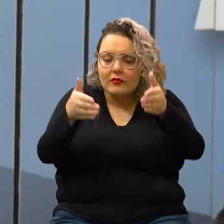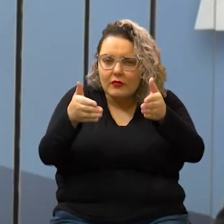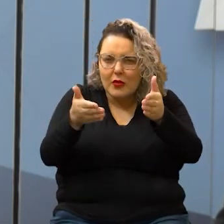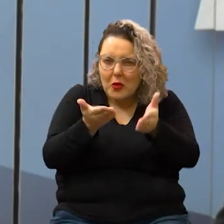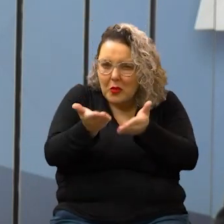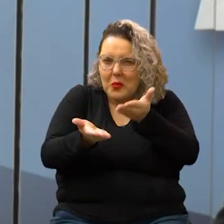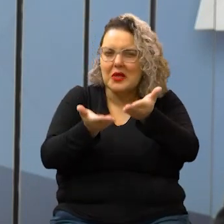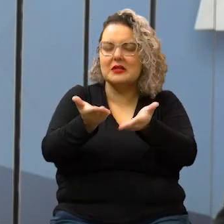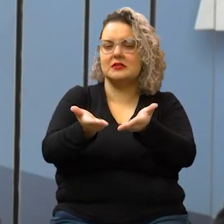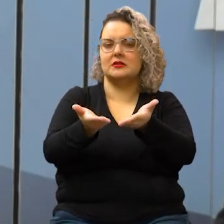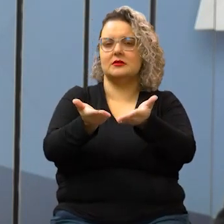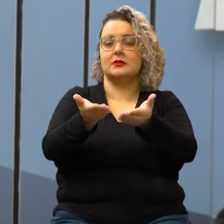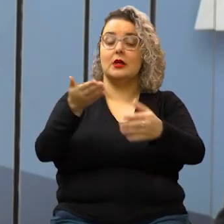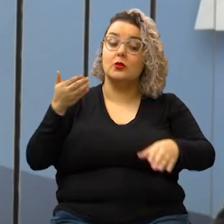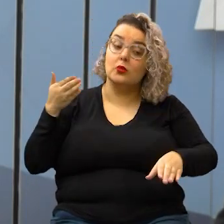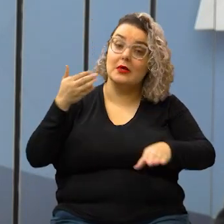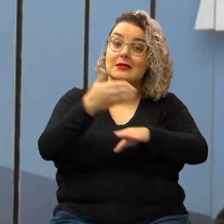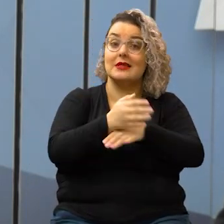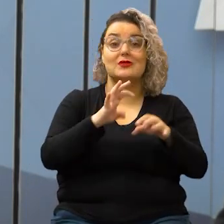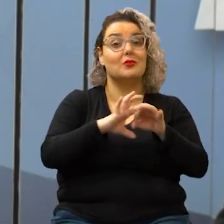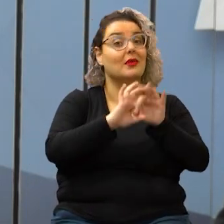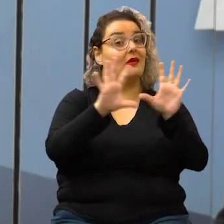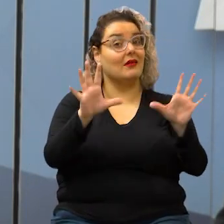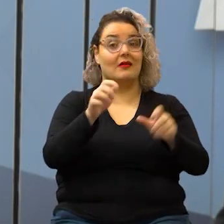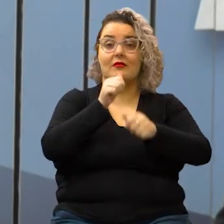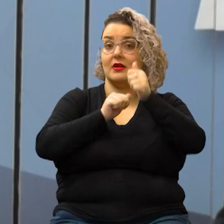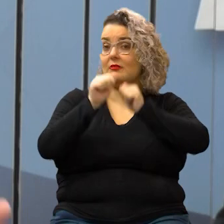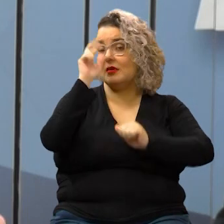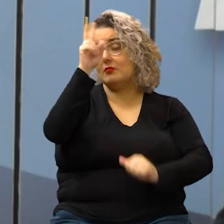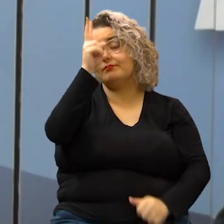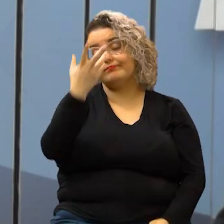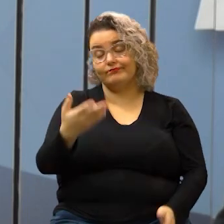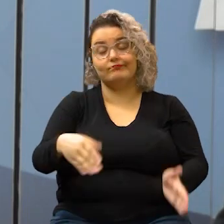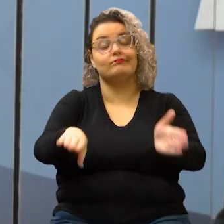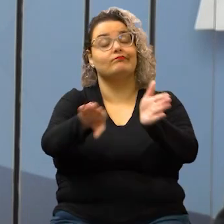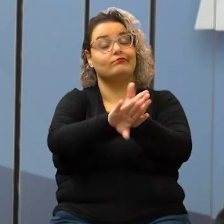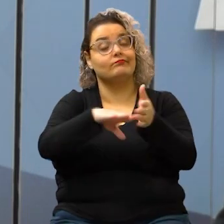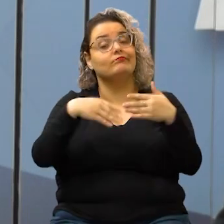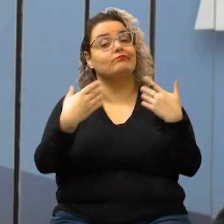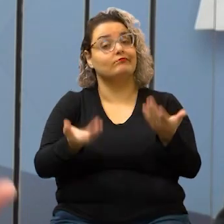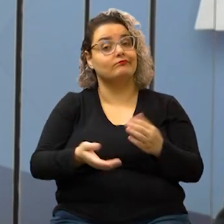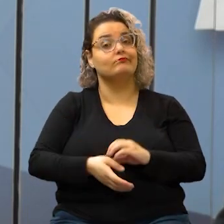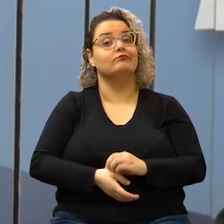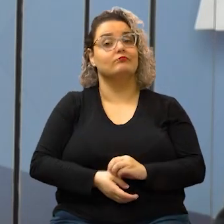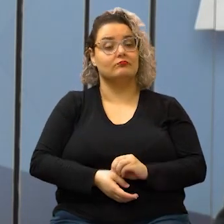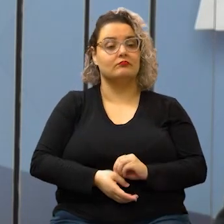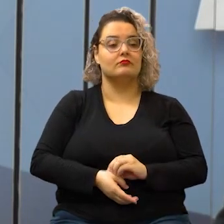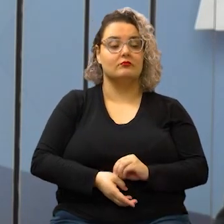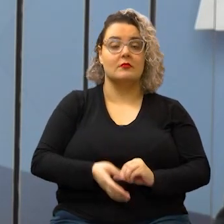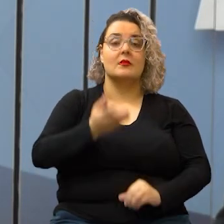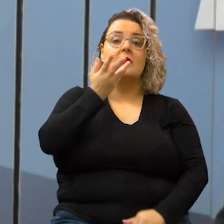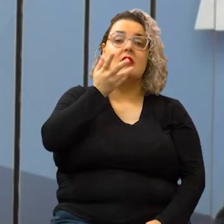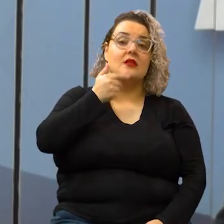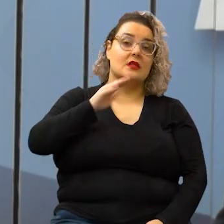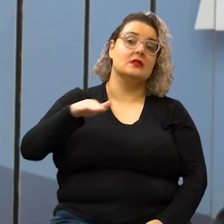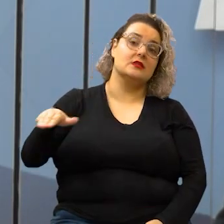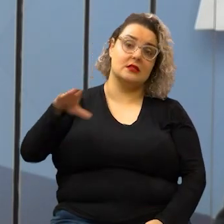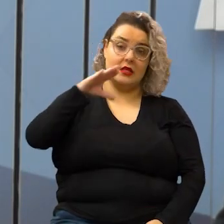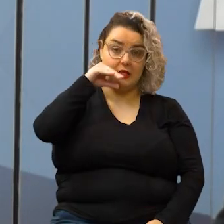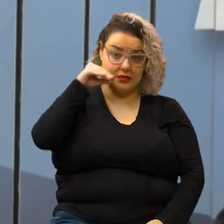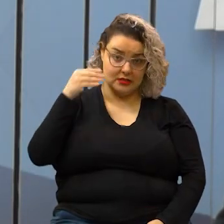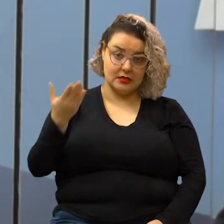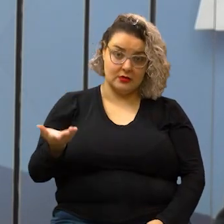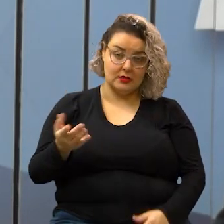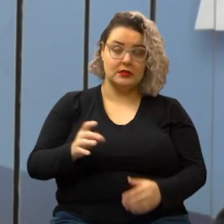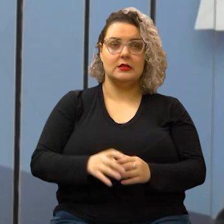do acesso às bebidas alcoólicas que acabam chegando aí às crianças e aos